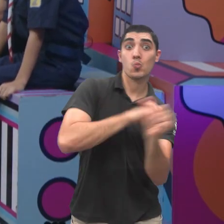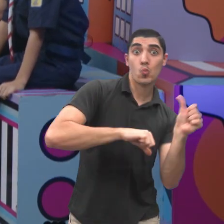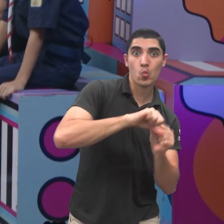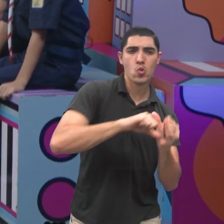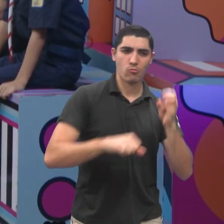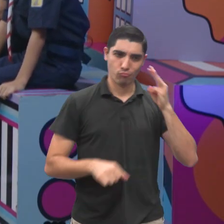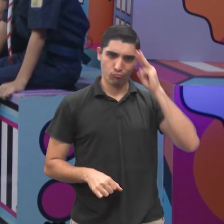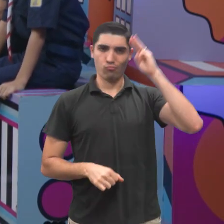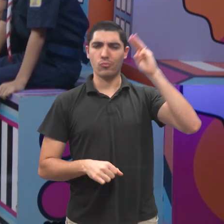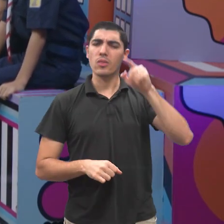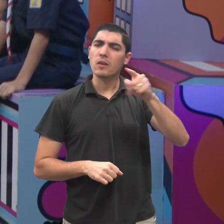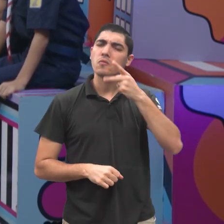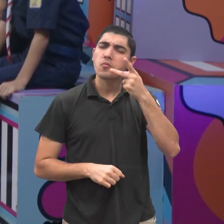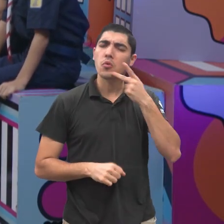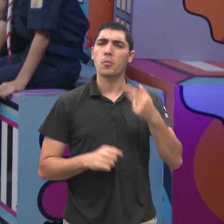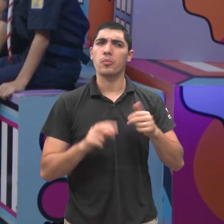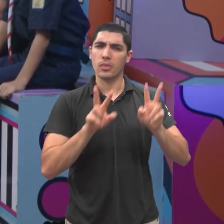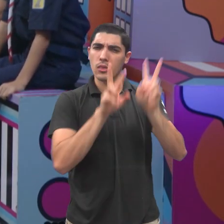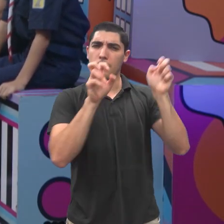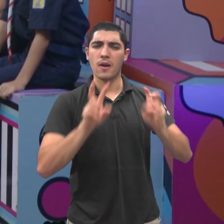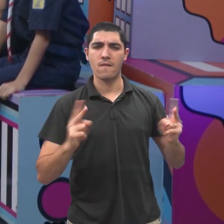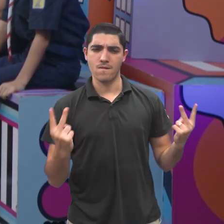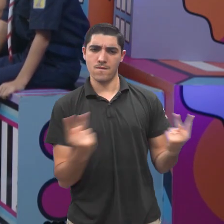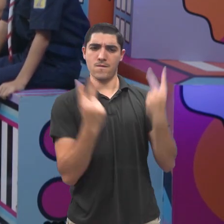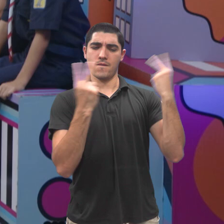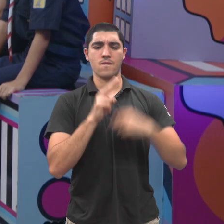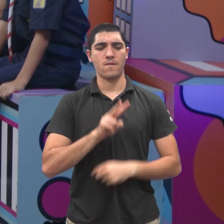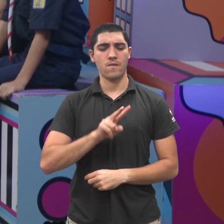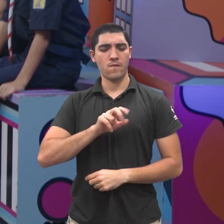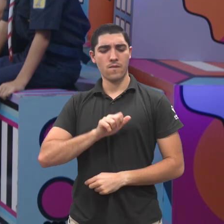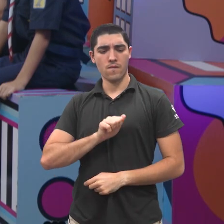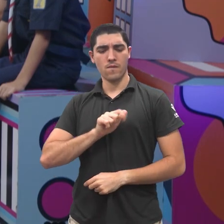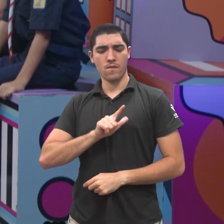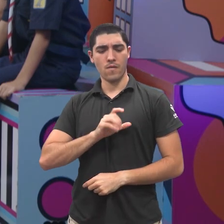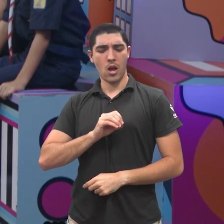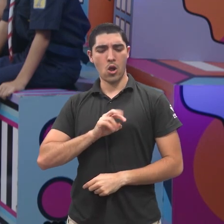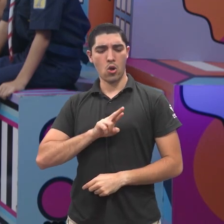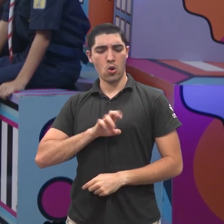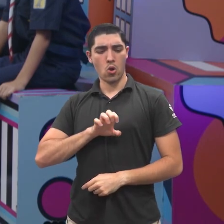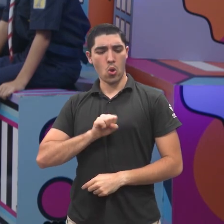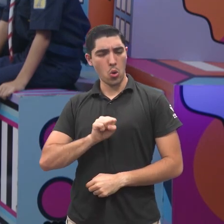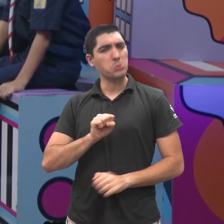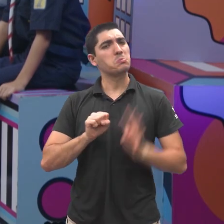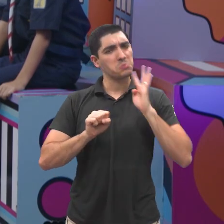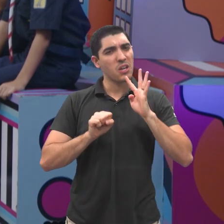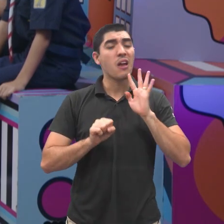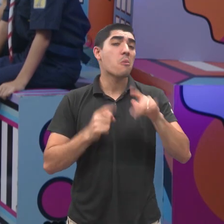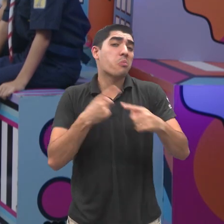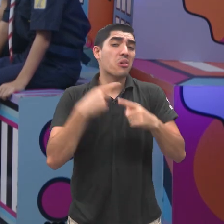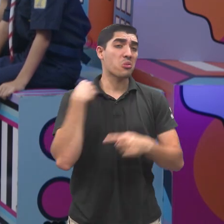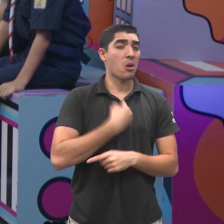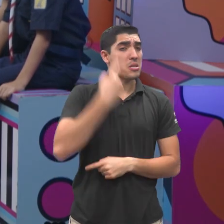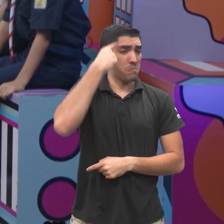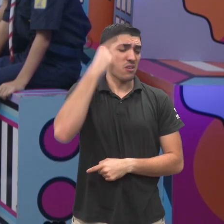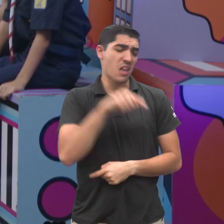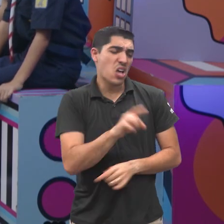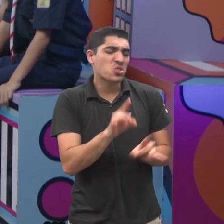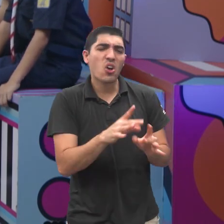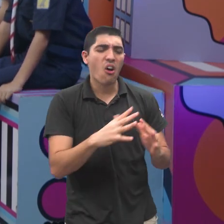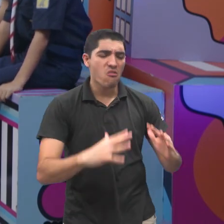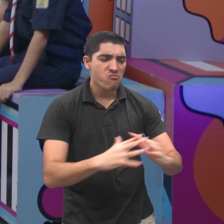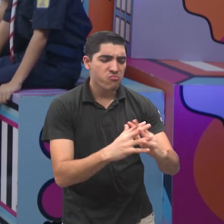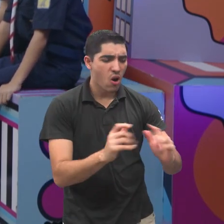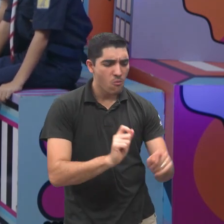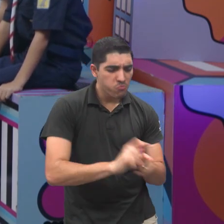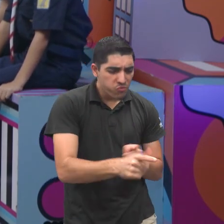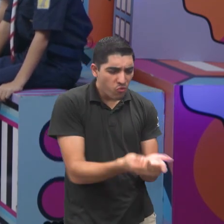Você falou muito sobre os valores, isso é muito legal. A gente destacou, né, Thiago, que vai muito além do que só acender fogueira, só fazer acampamento.